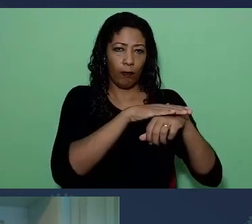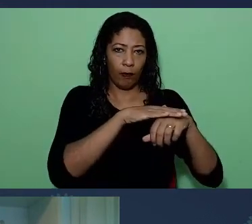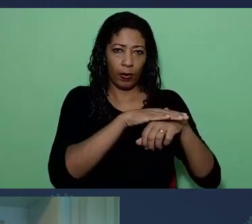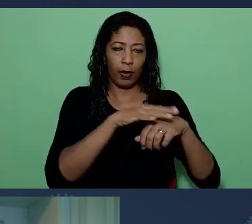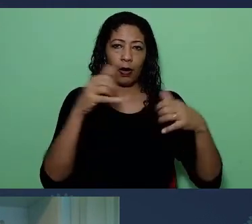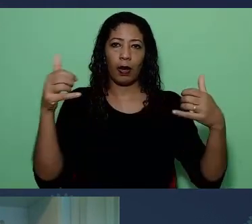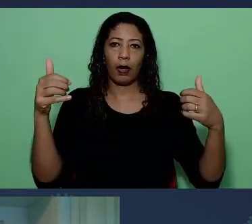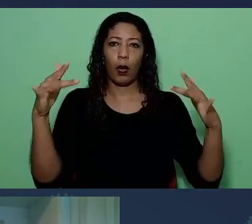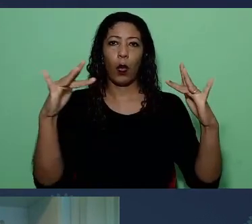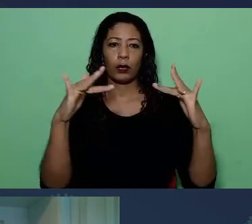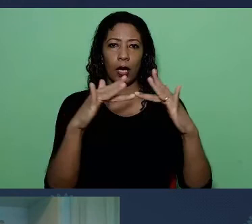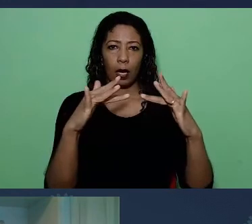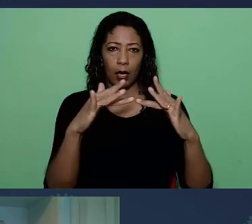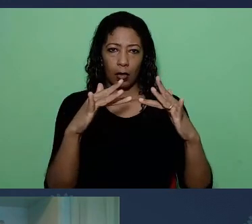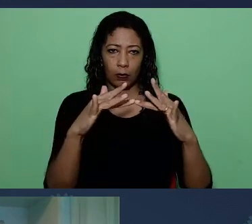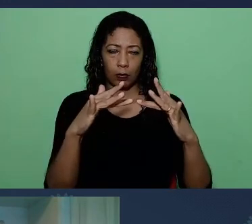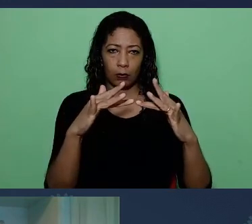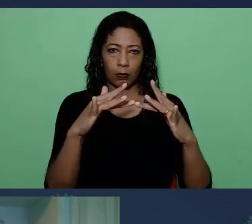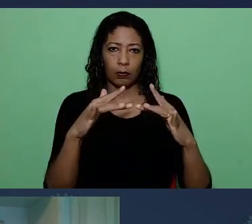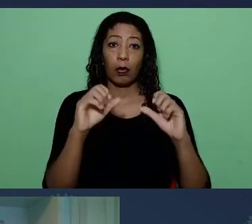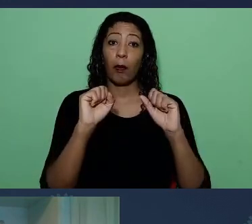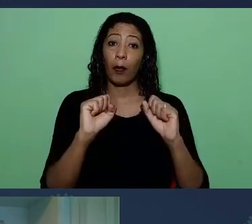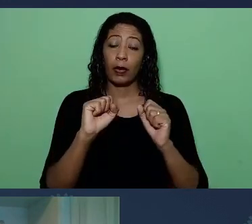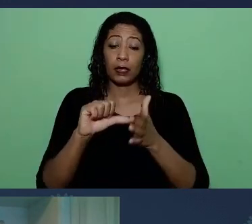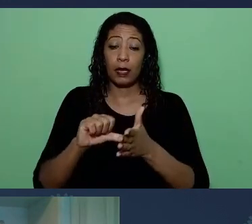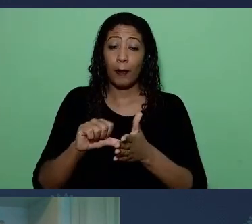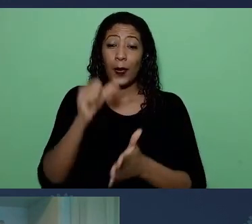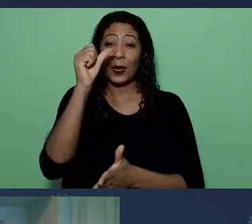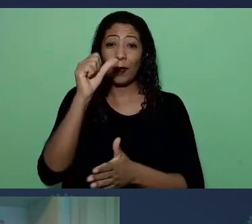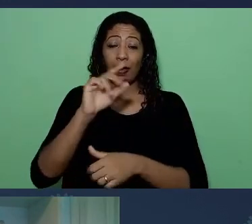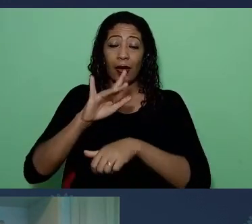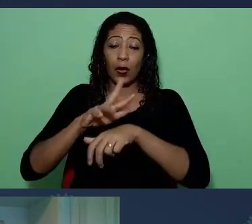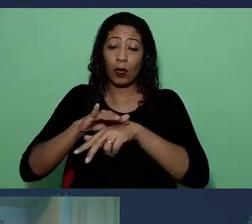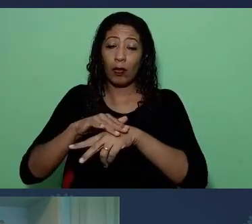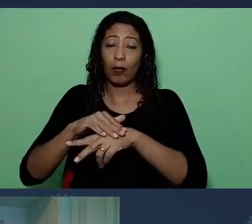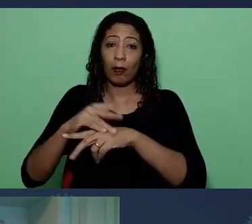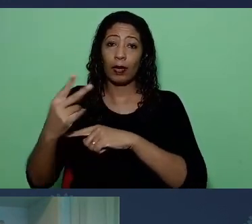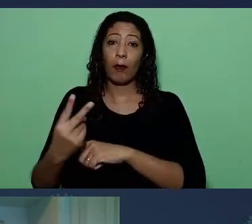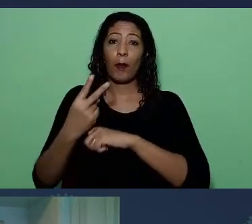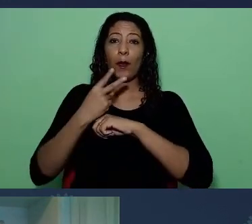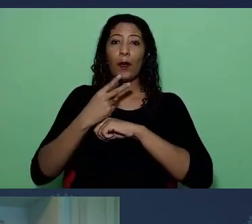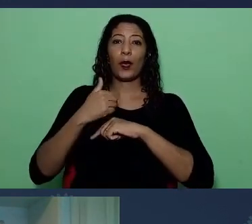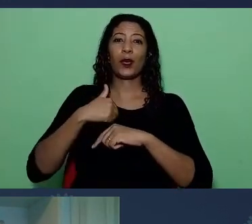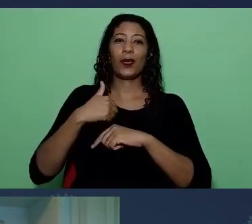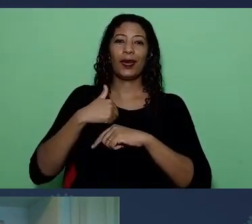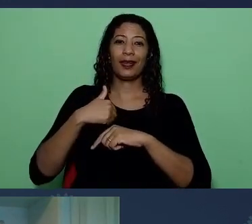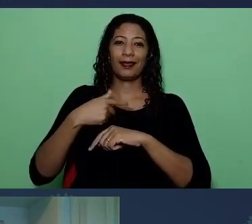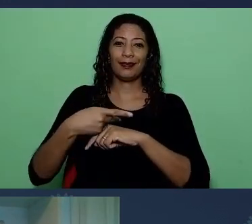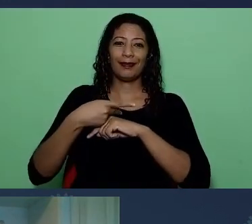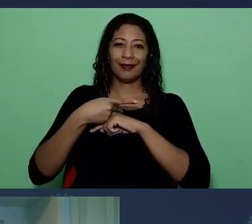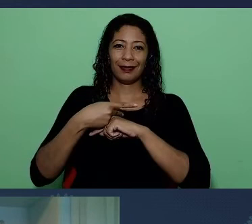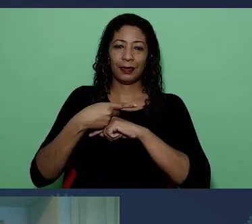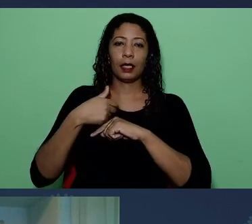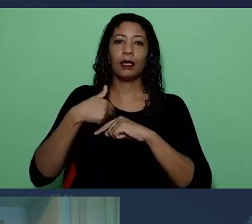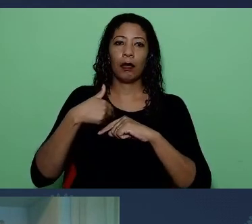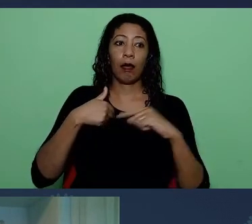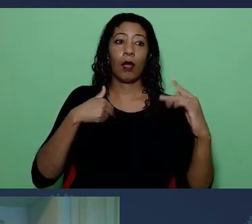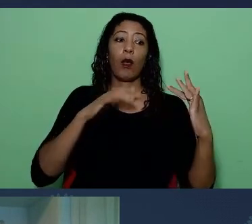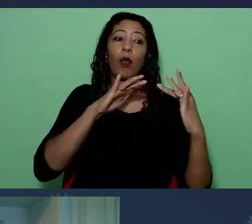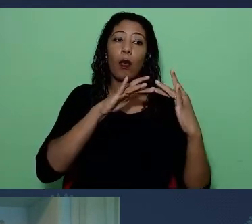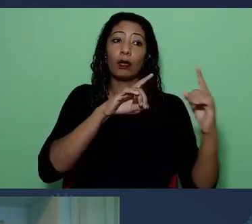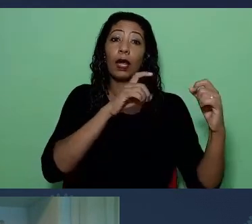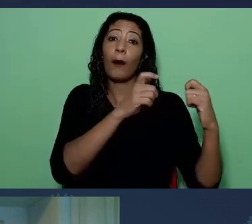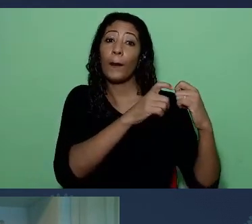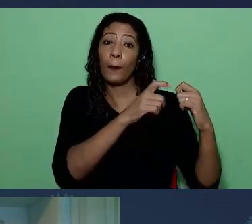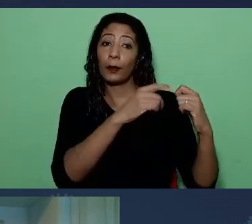né? Mesmo que o paciente me procure em primeiro plano, né? Eu costumo ter o contato do médico do paciente para que a